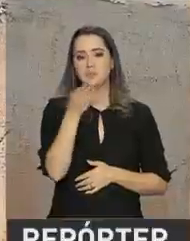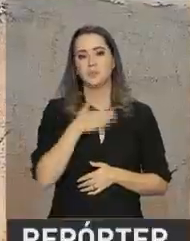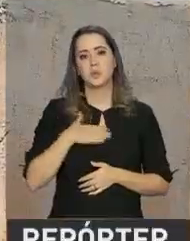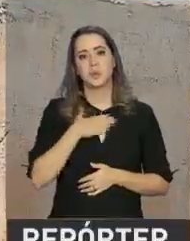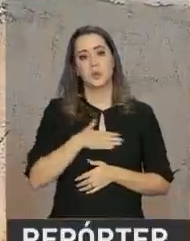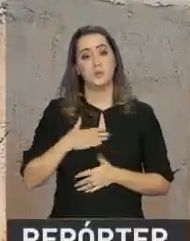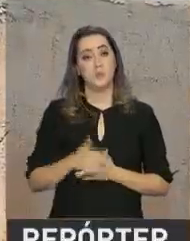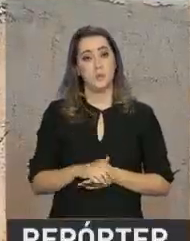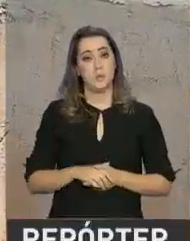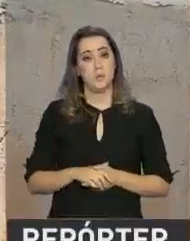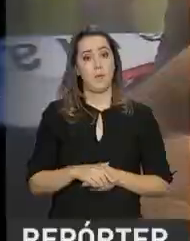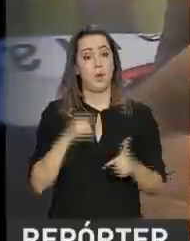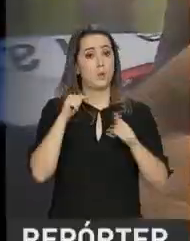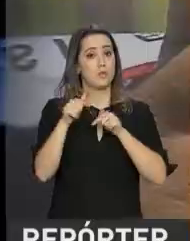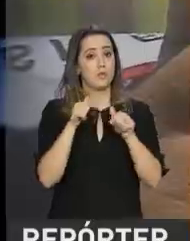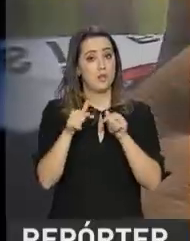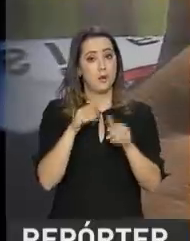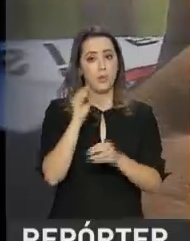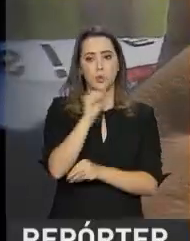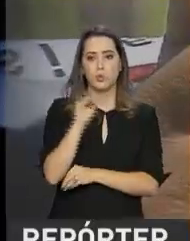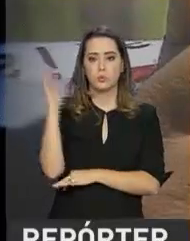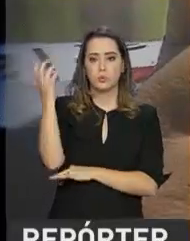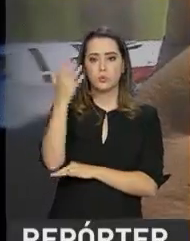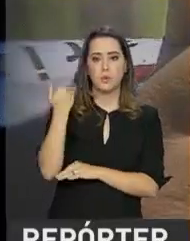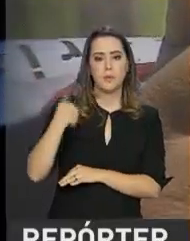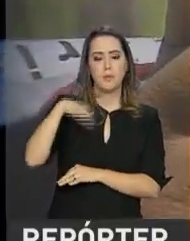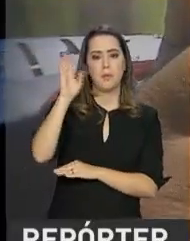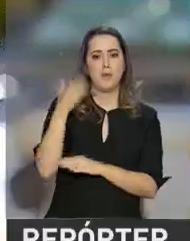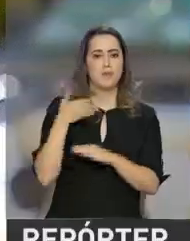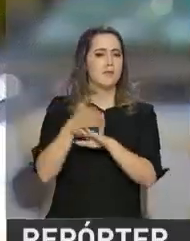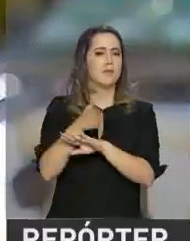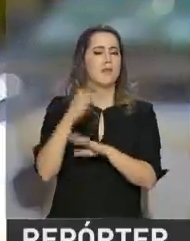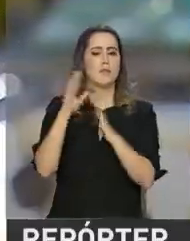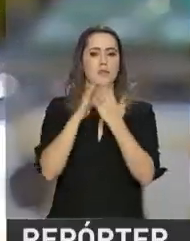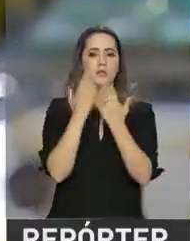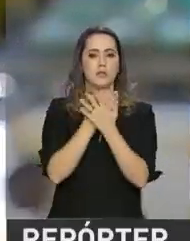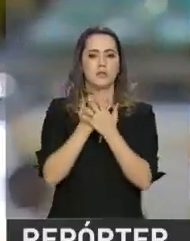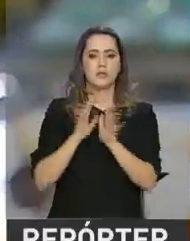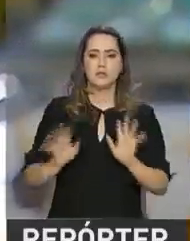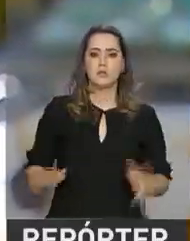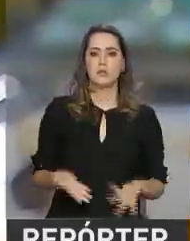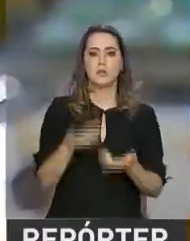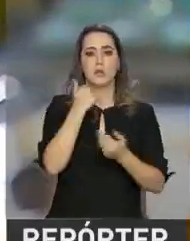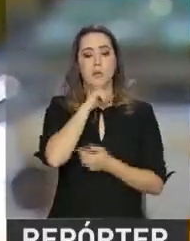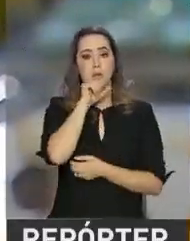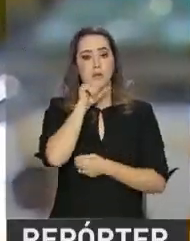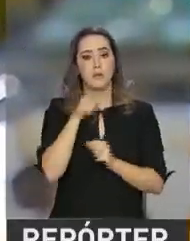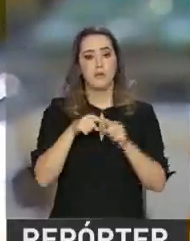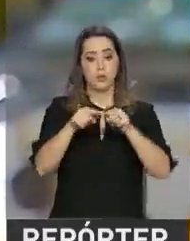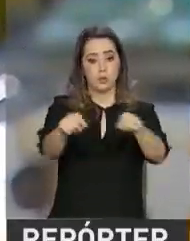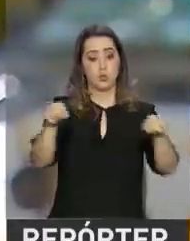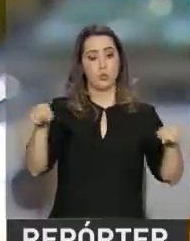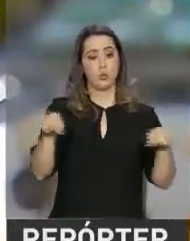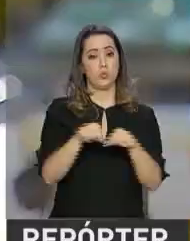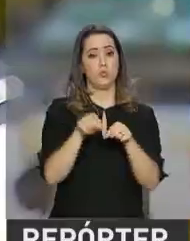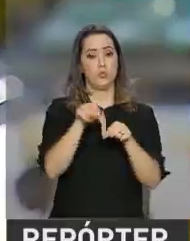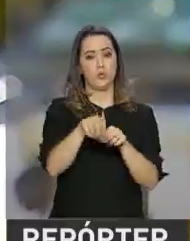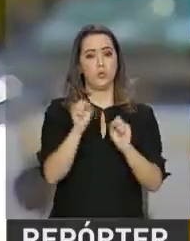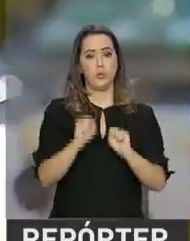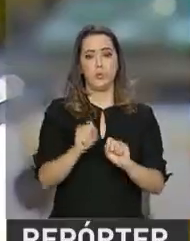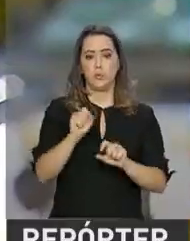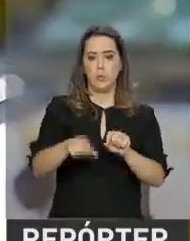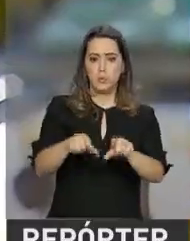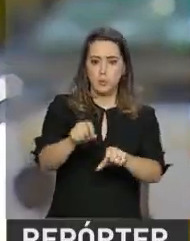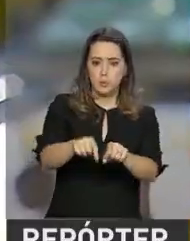as ações sustentáveis estão indo além do ambiente escolar ou incentive a minha mãe a gente fazer um mini canteiro pra que a gente possa